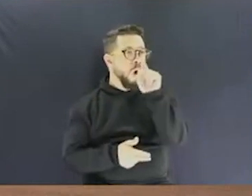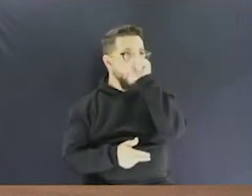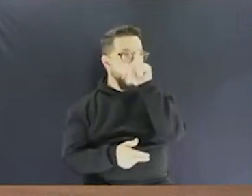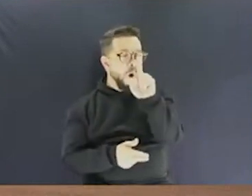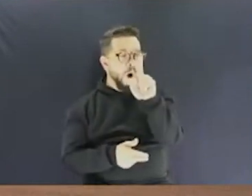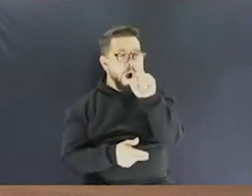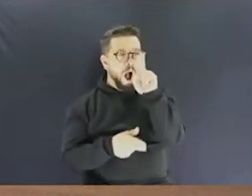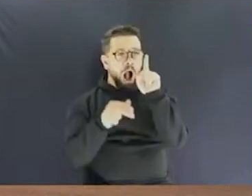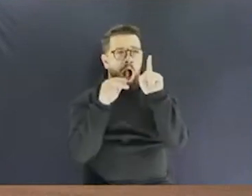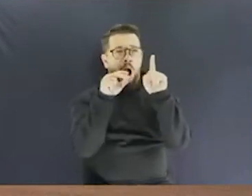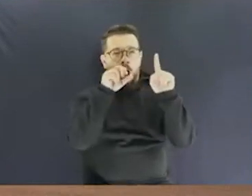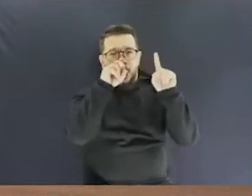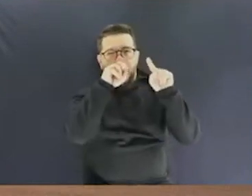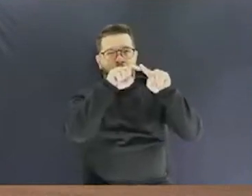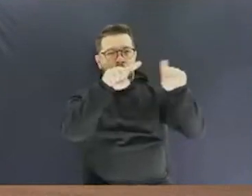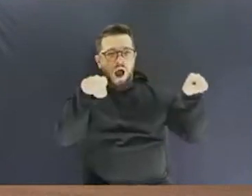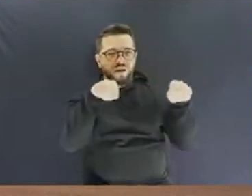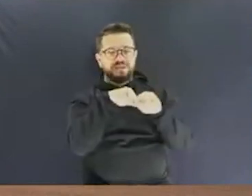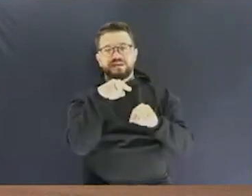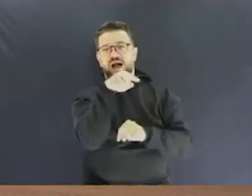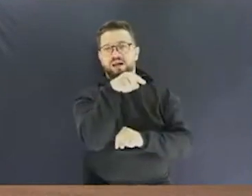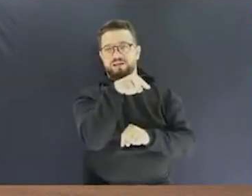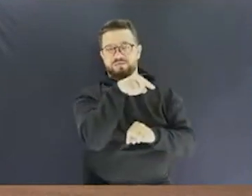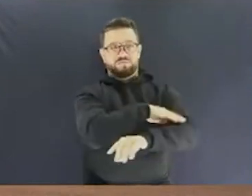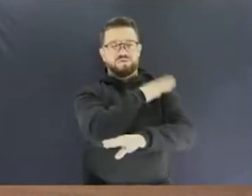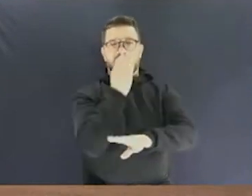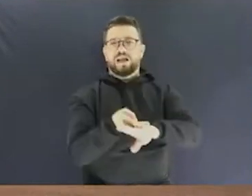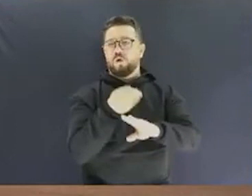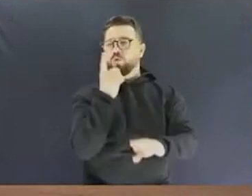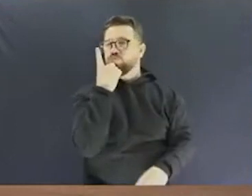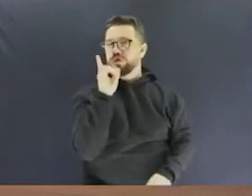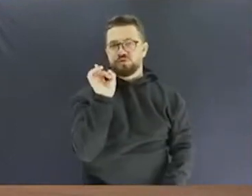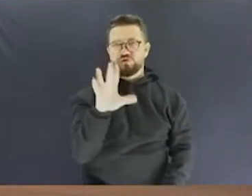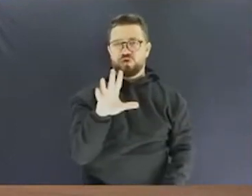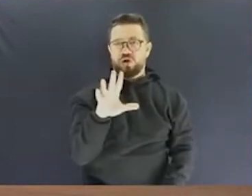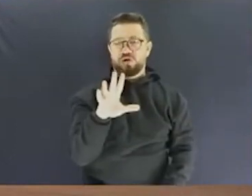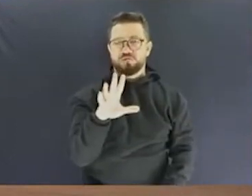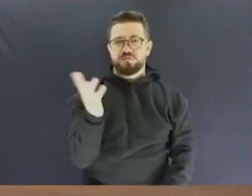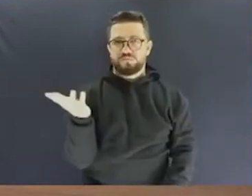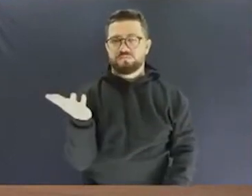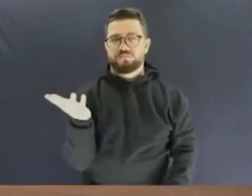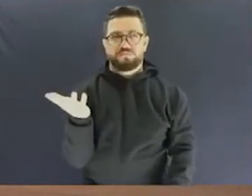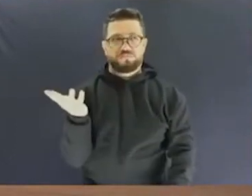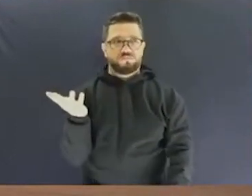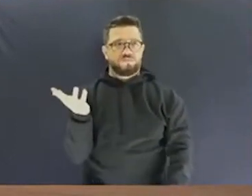escola tem 20, 30 turmas e só uma em ensino integral, e pelo que a gente percebe, está sendo considerado na meta que a